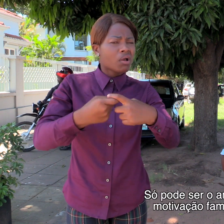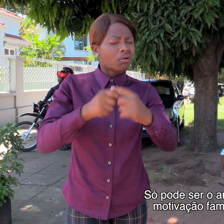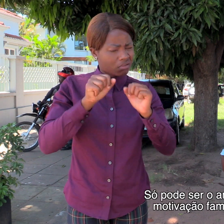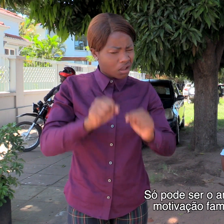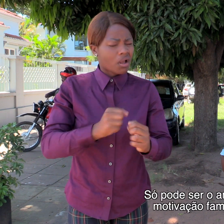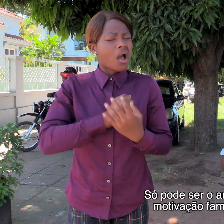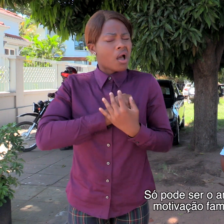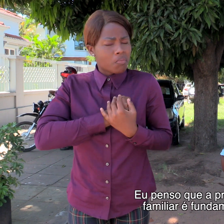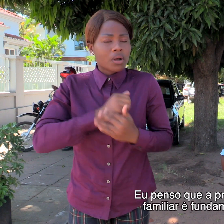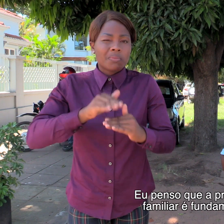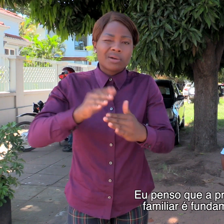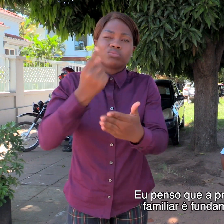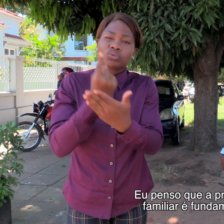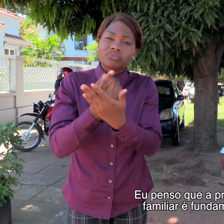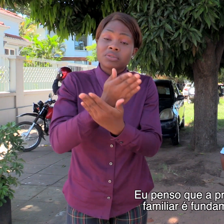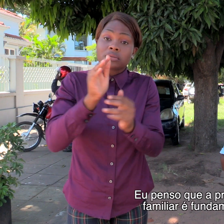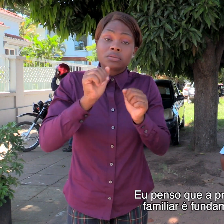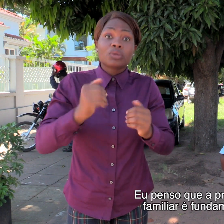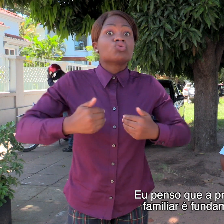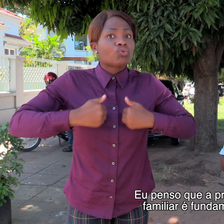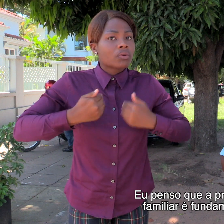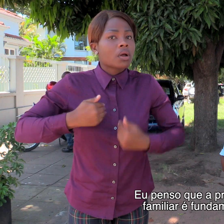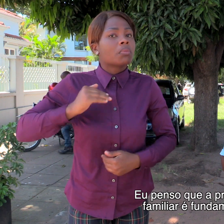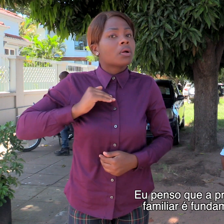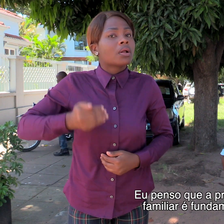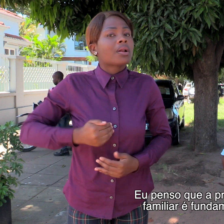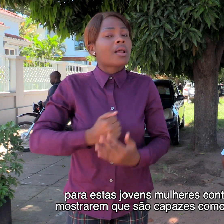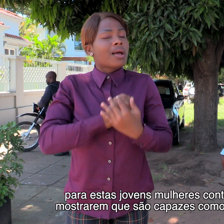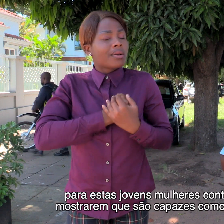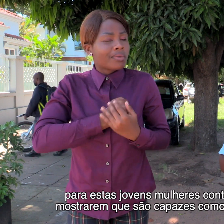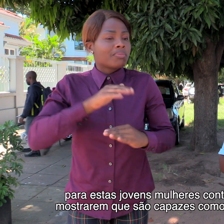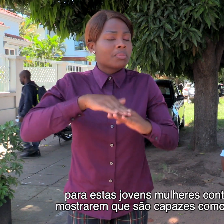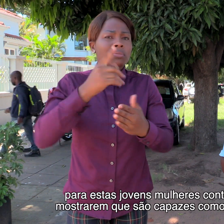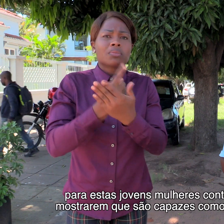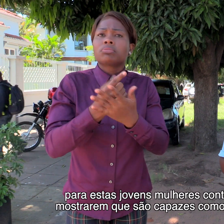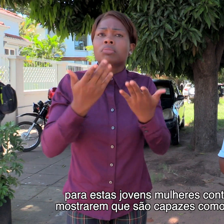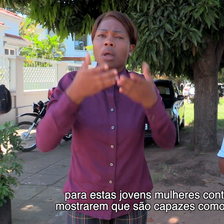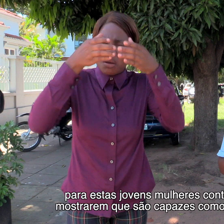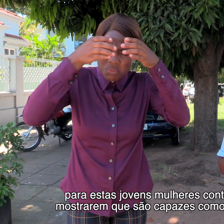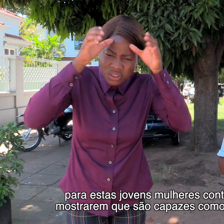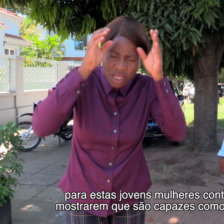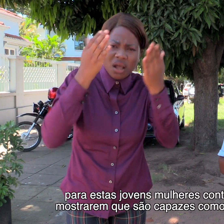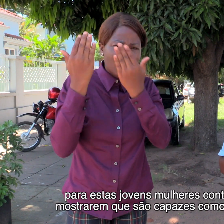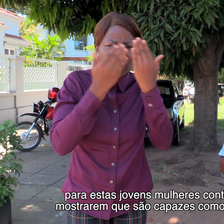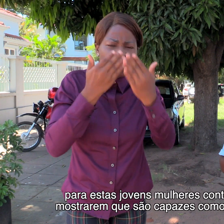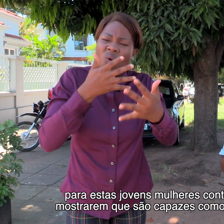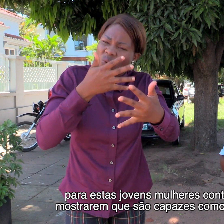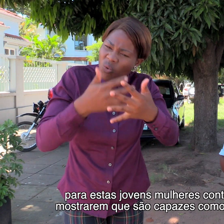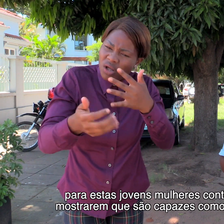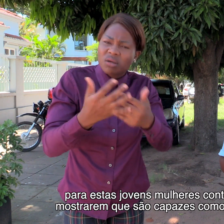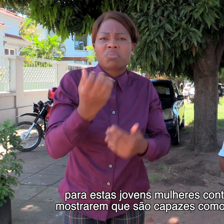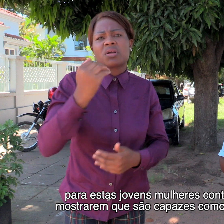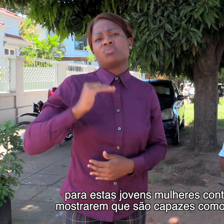e motivação familiar. Eu penso que a presença familiar é fundamental para estas jovens mulheres continuarem os